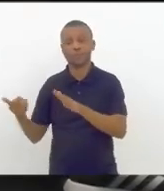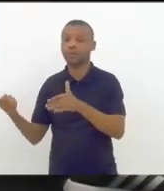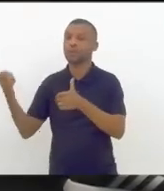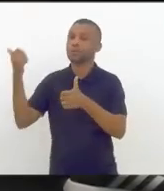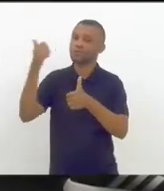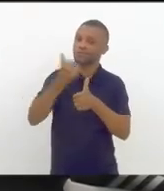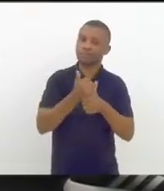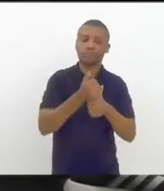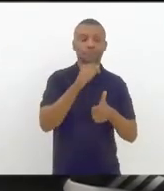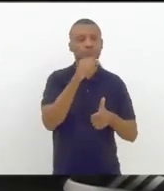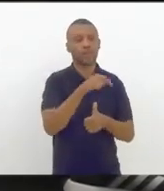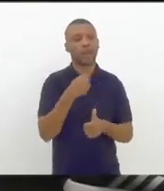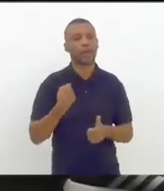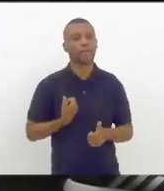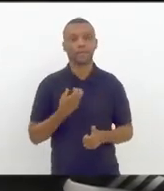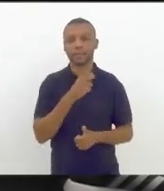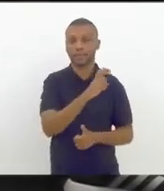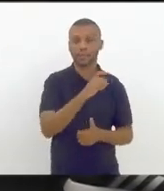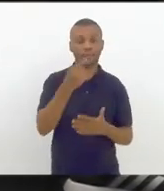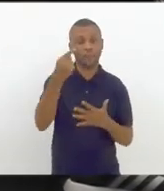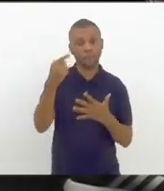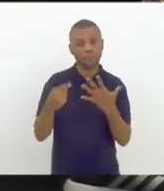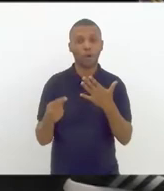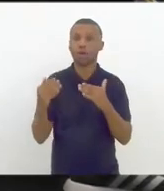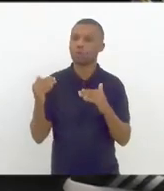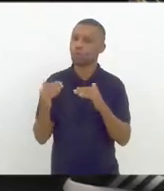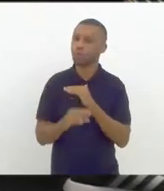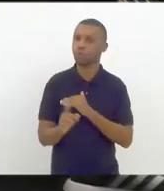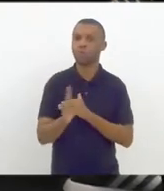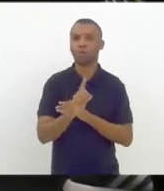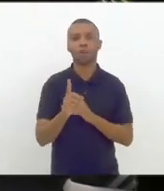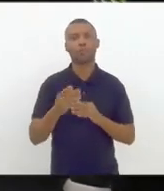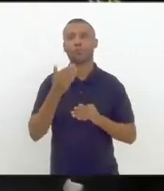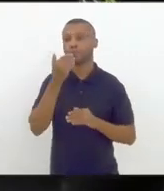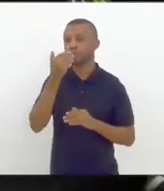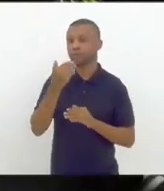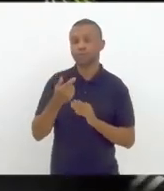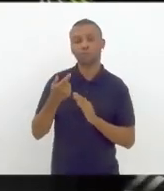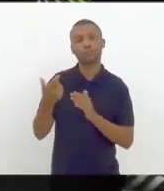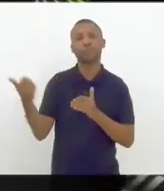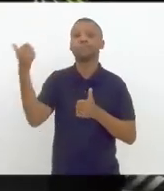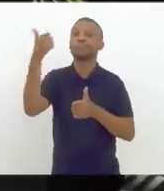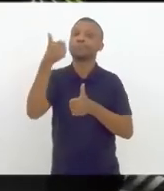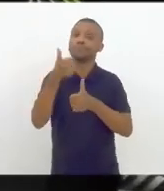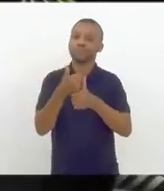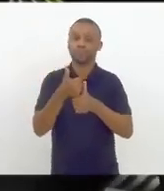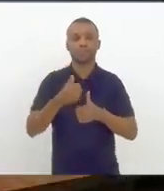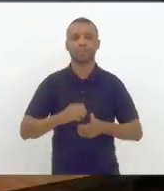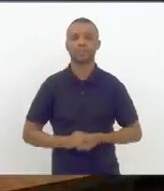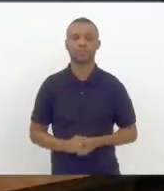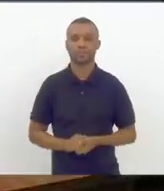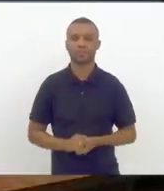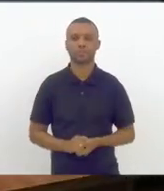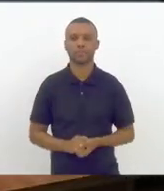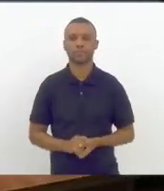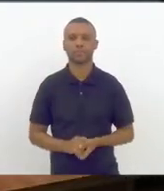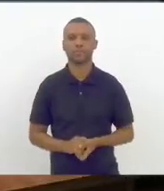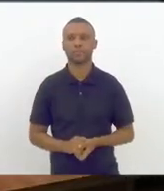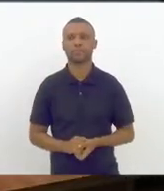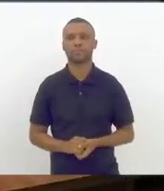emenda 5, contrária às demais emendas, concluindo por substitutivo, senhora presidente.